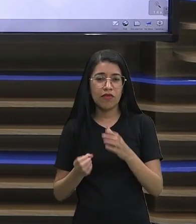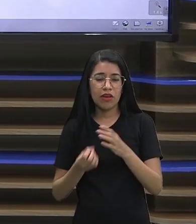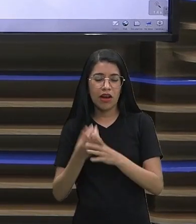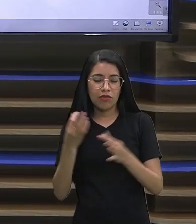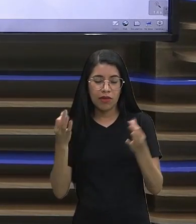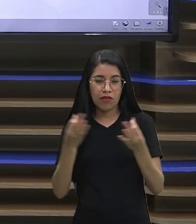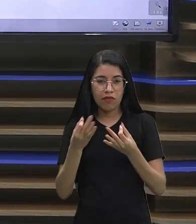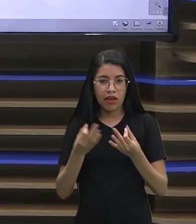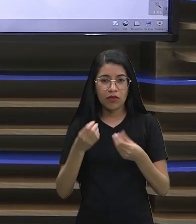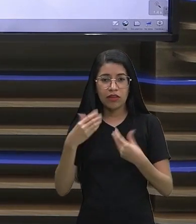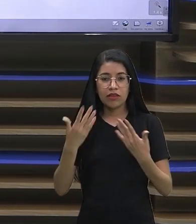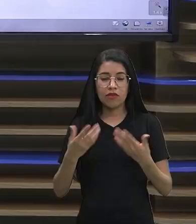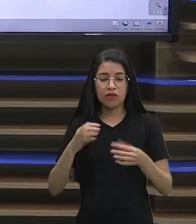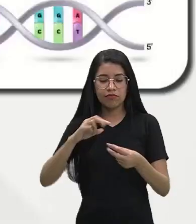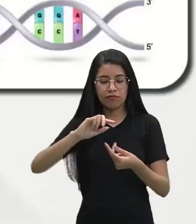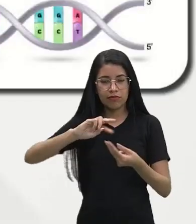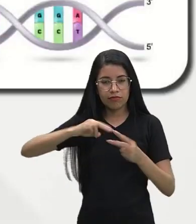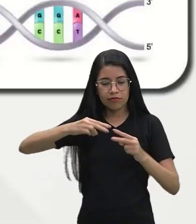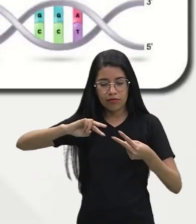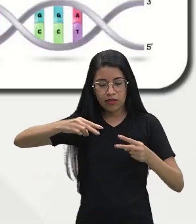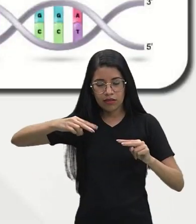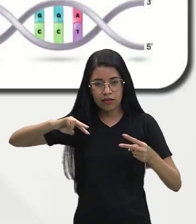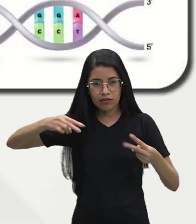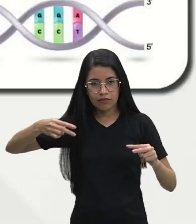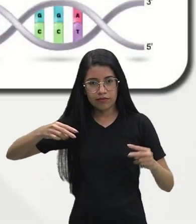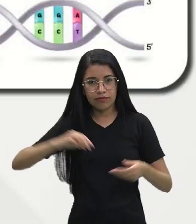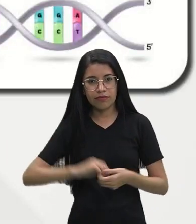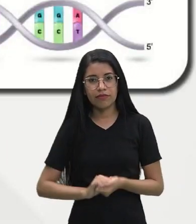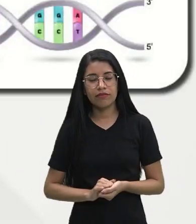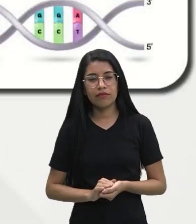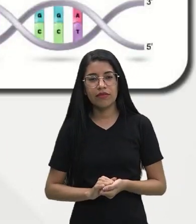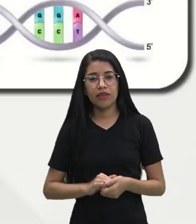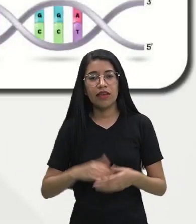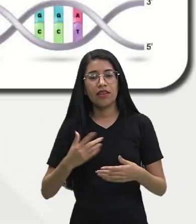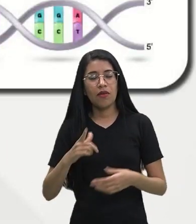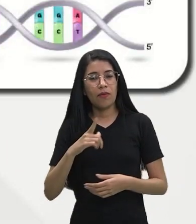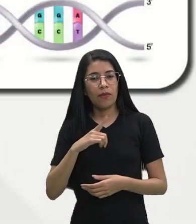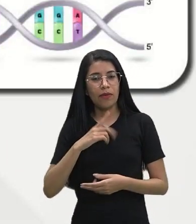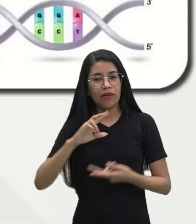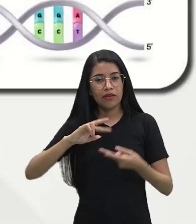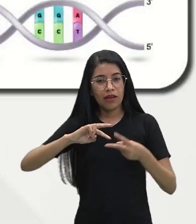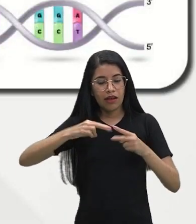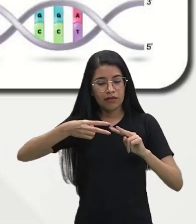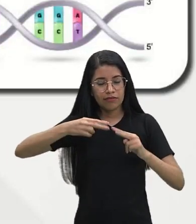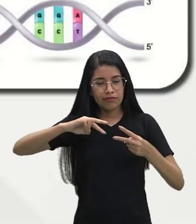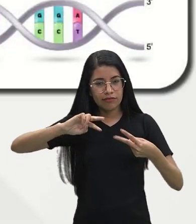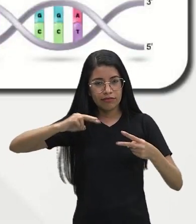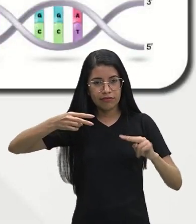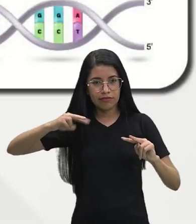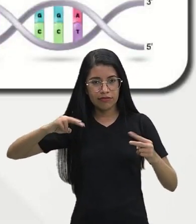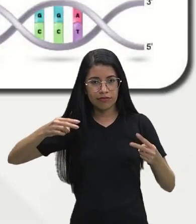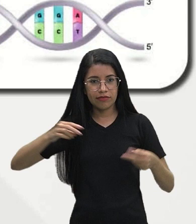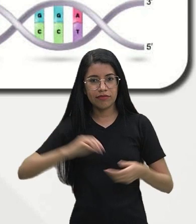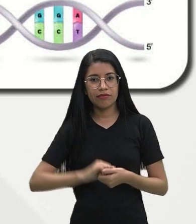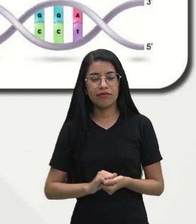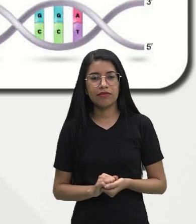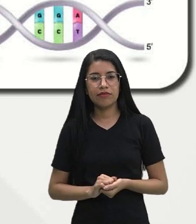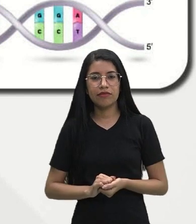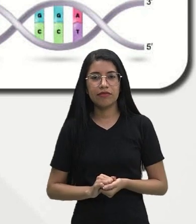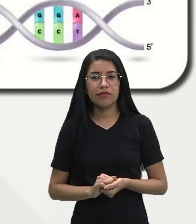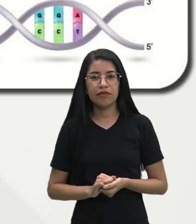enrola. Então, vamos voltar para cá. Quando a gente tem o DNA enrolado, não vou falar enrolado, o